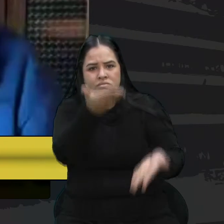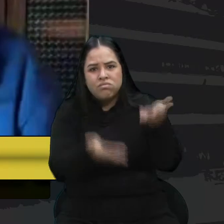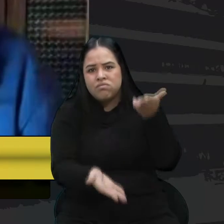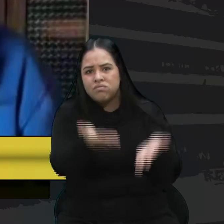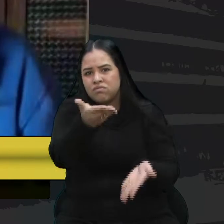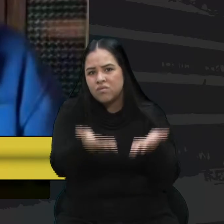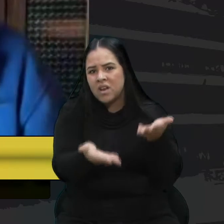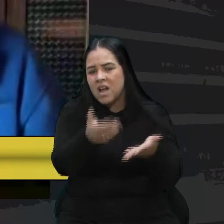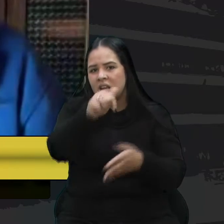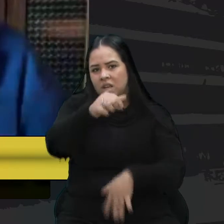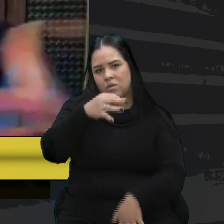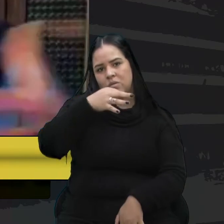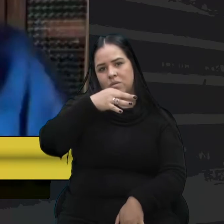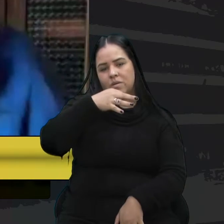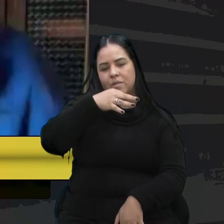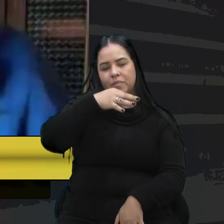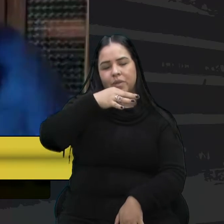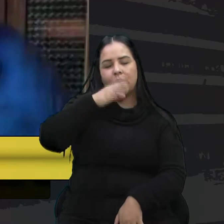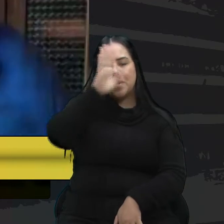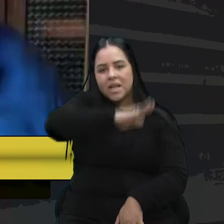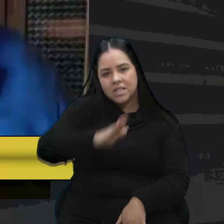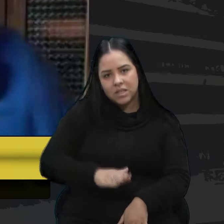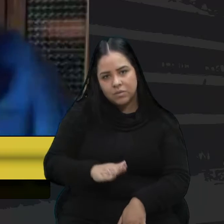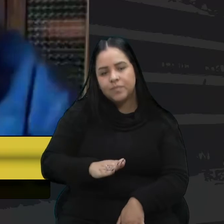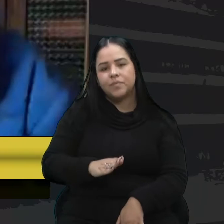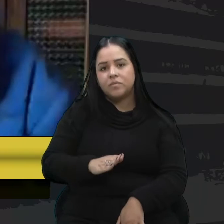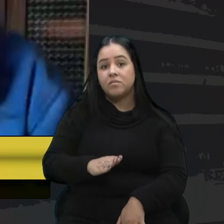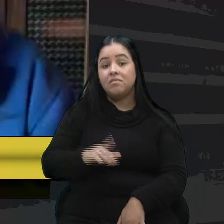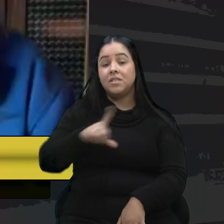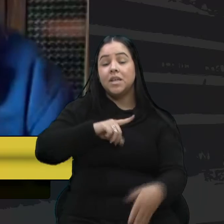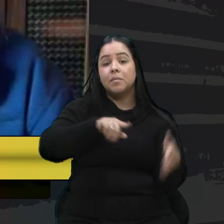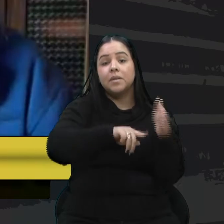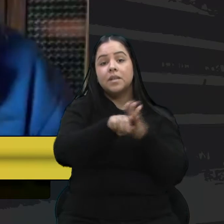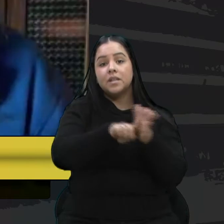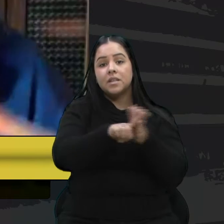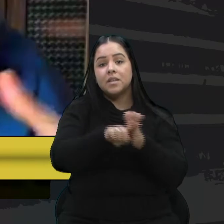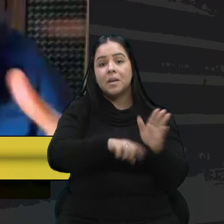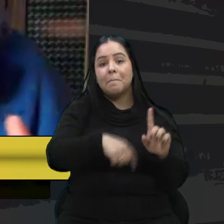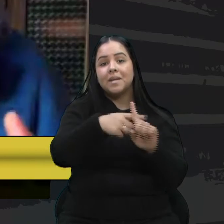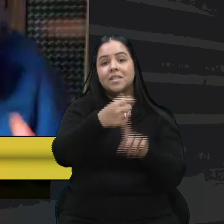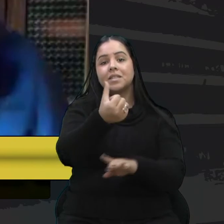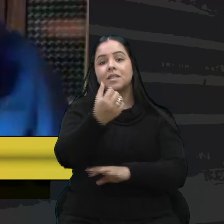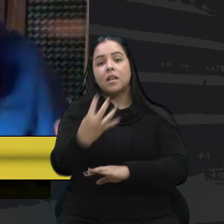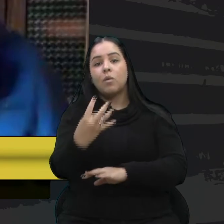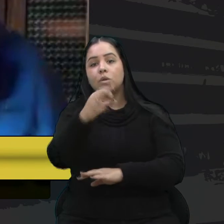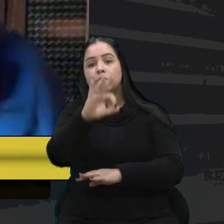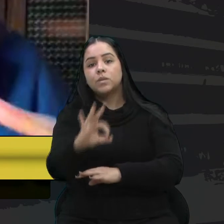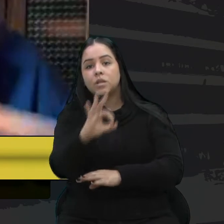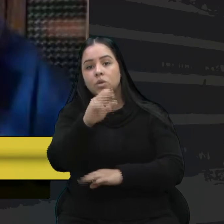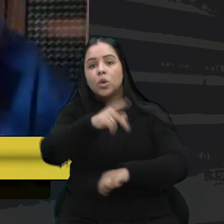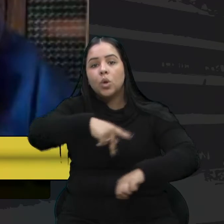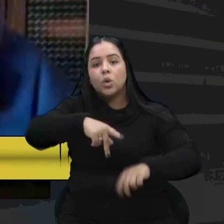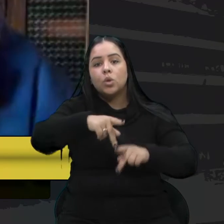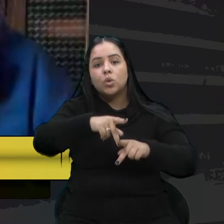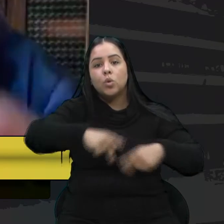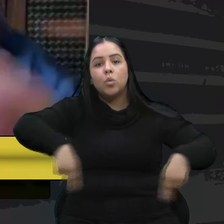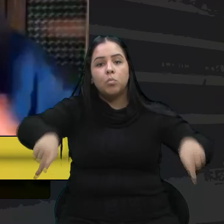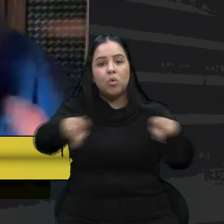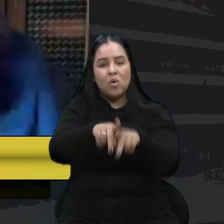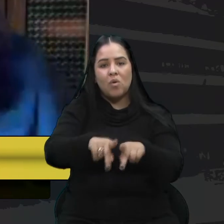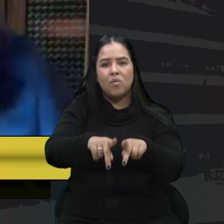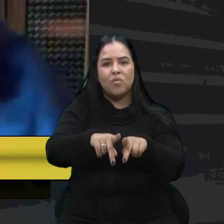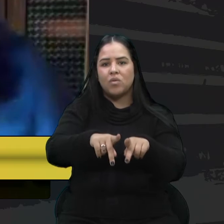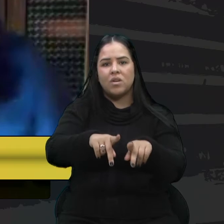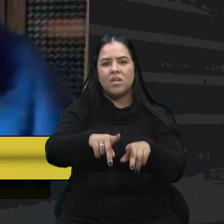Brasil? A gente tem pesquisa agora recente dizendo que mais de 64% da população entende que reprova